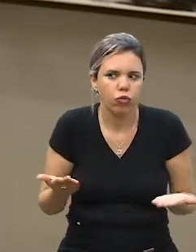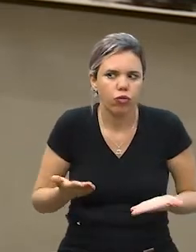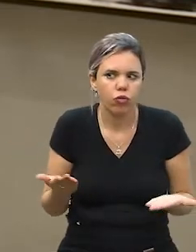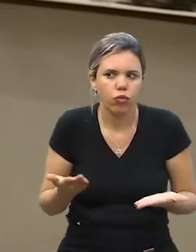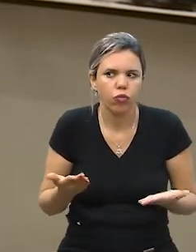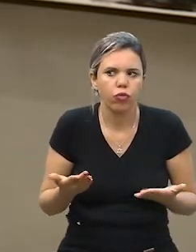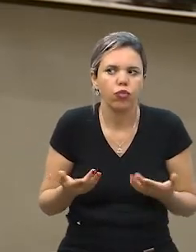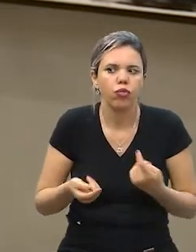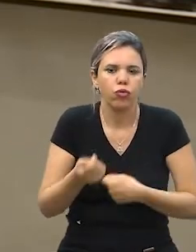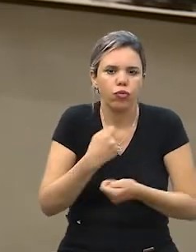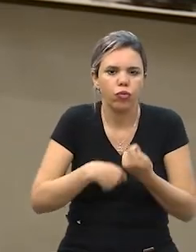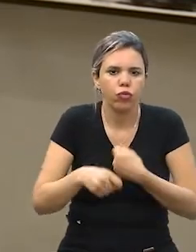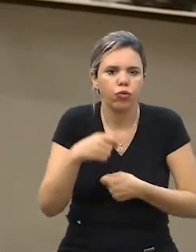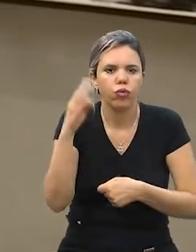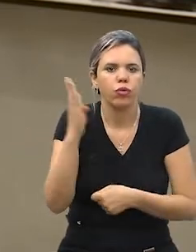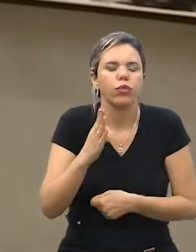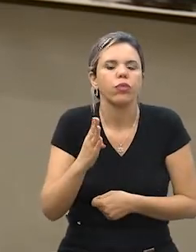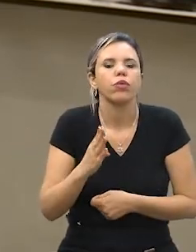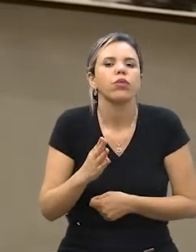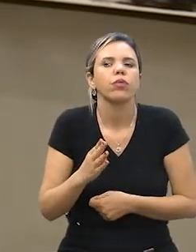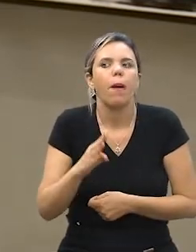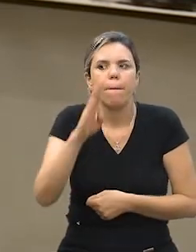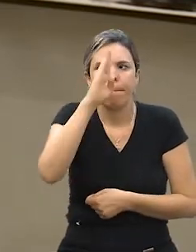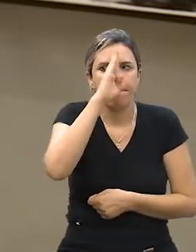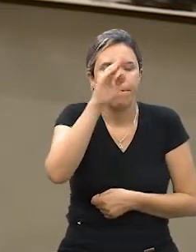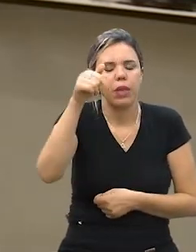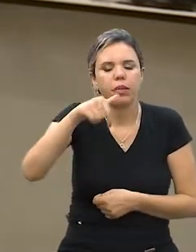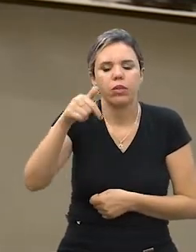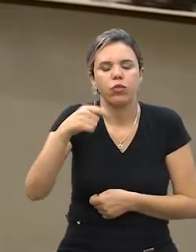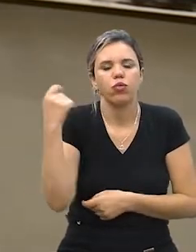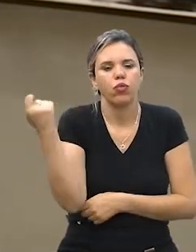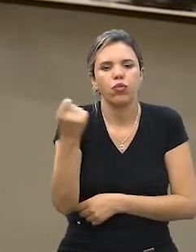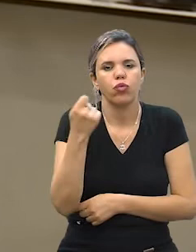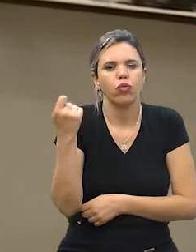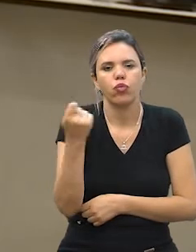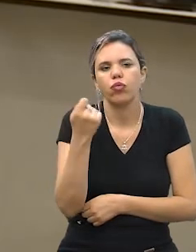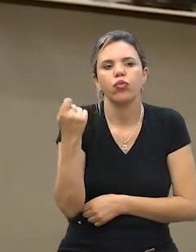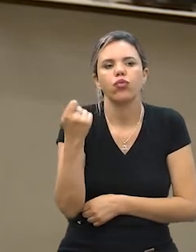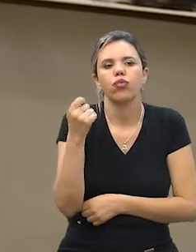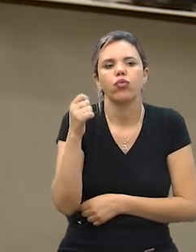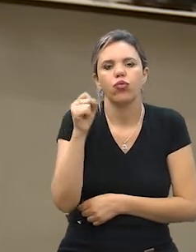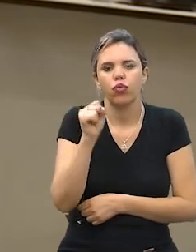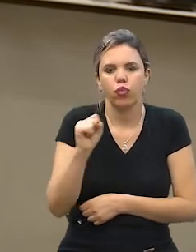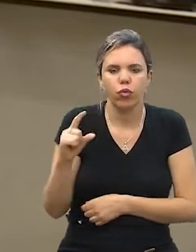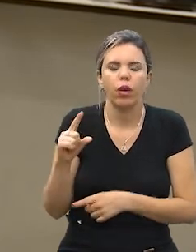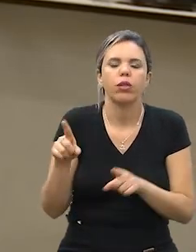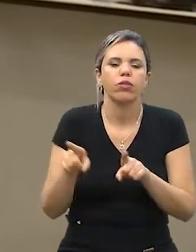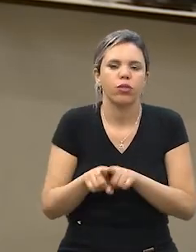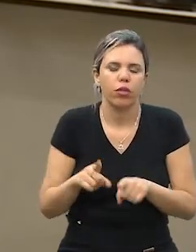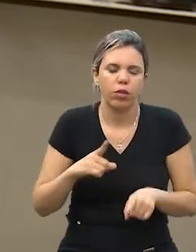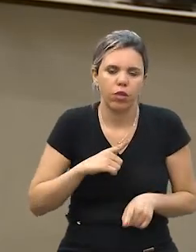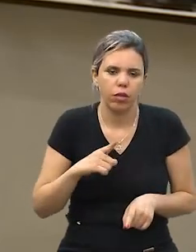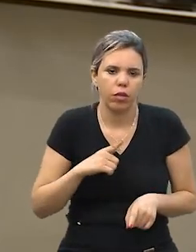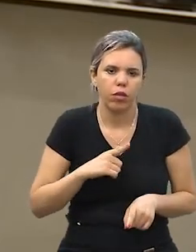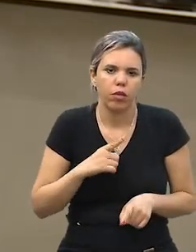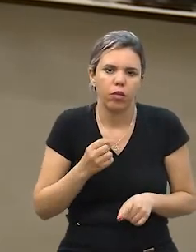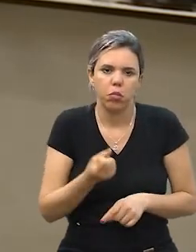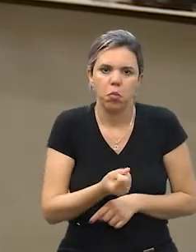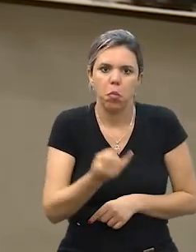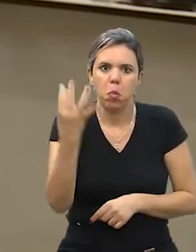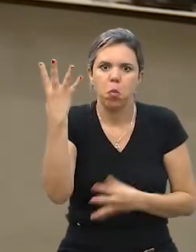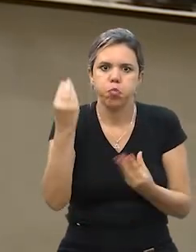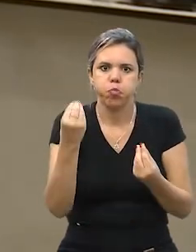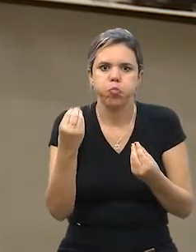o mercado brasileiro, principalmente aqui no Sul e no Sudeste, ele tem uma quantidade